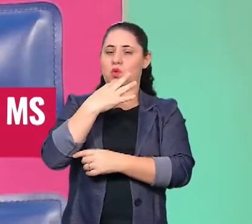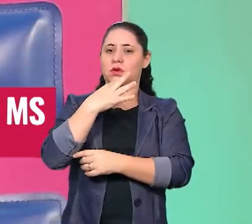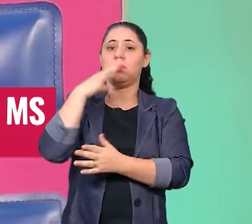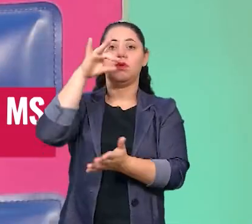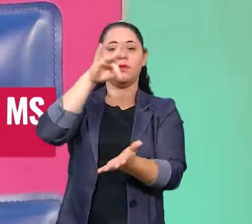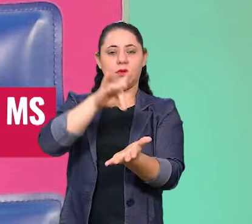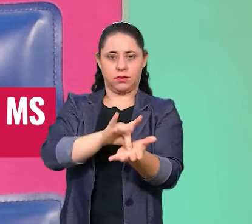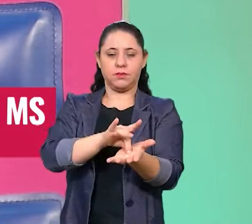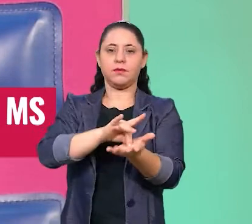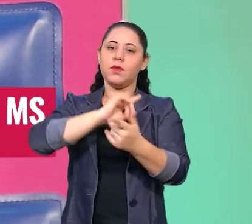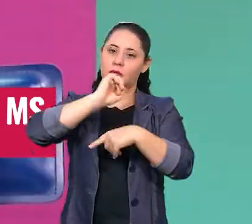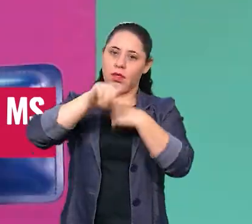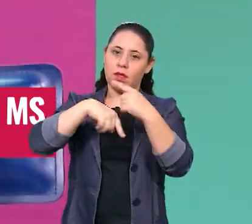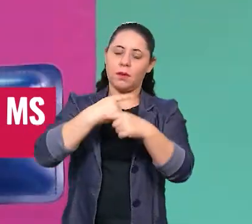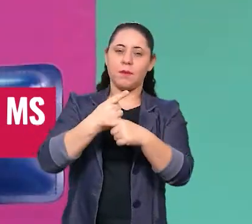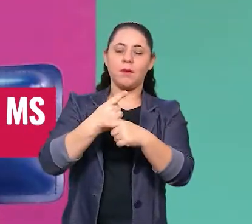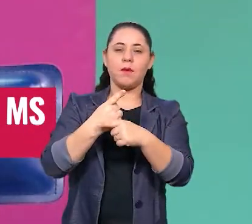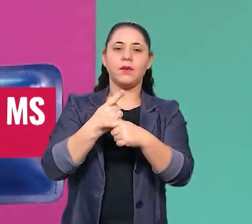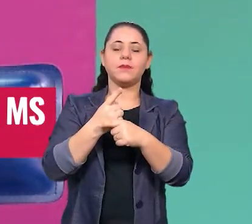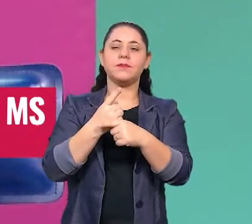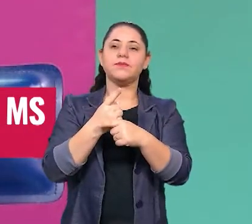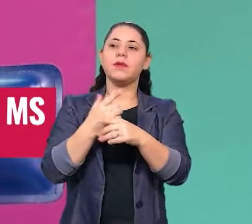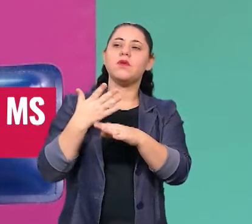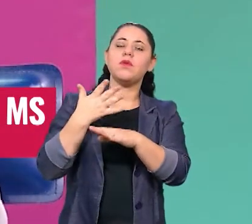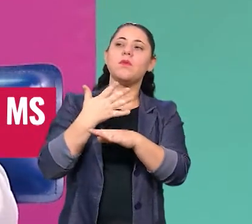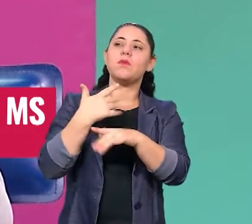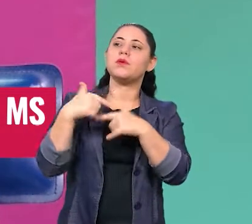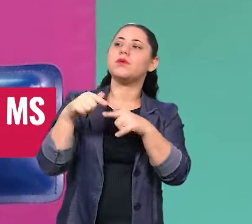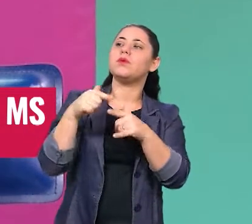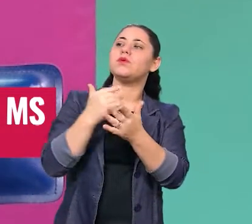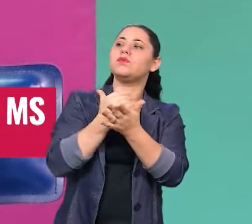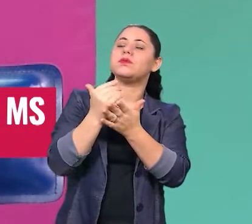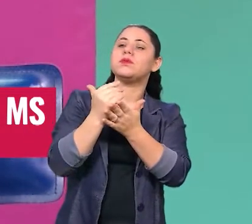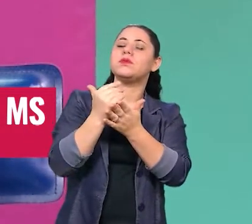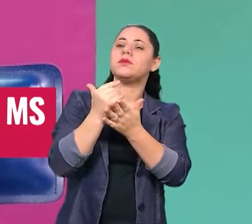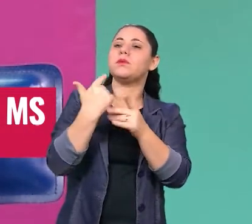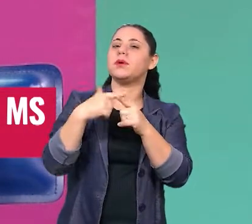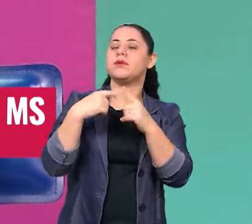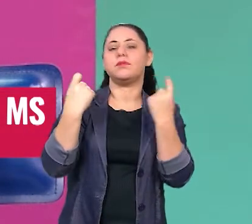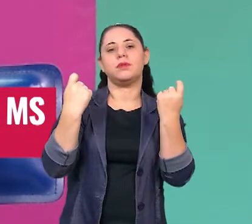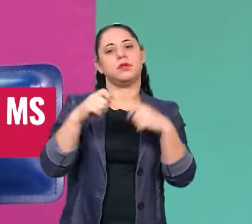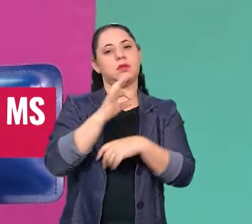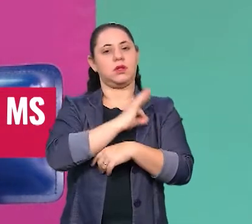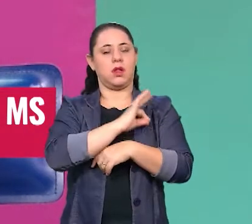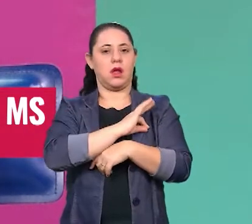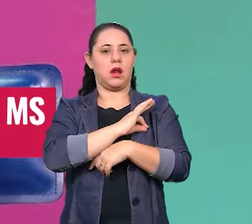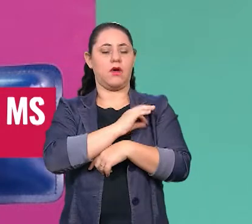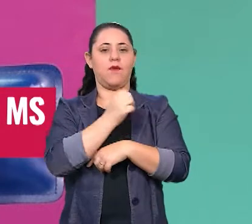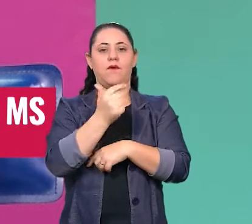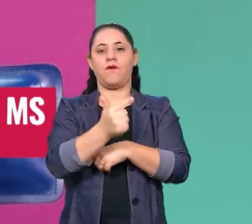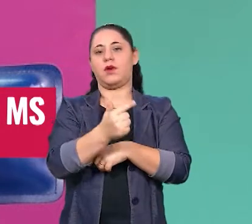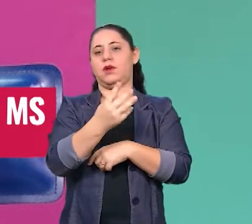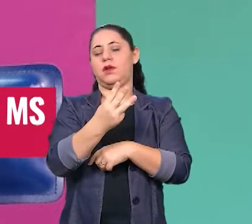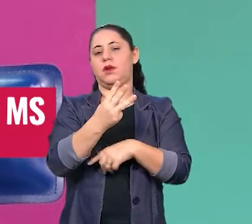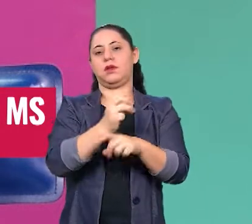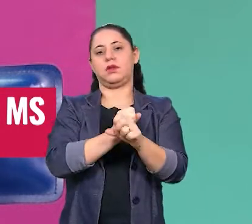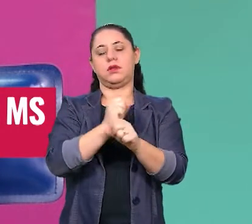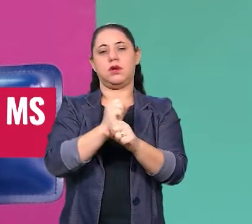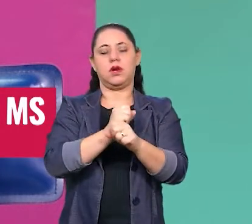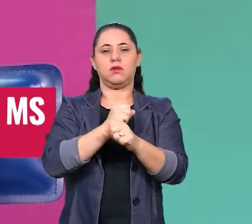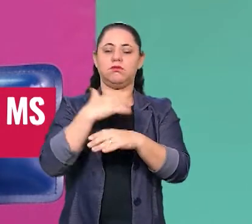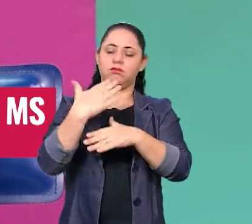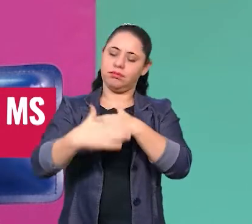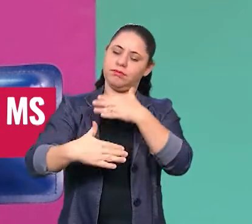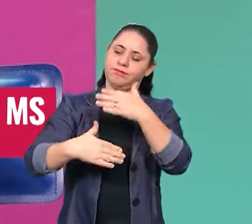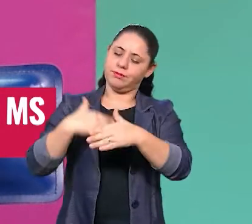conhecimento empírico, depois a gente vai preenchendo o mercado, a gente começa porque precisa, e então são 23 anos